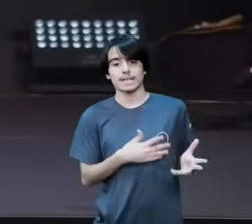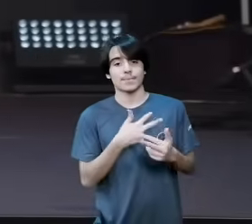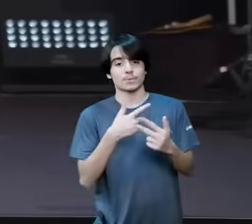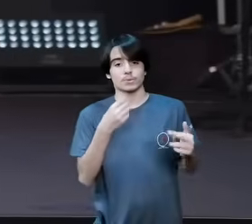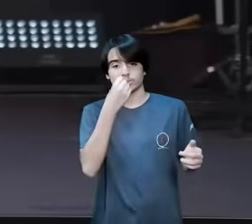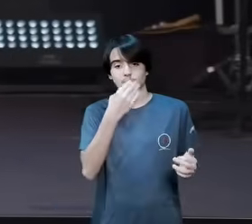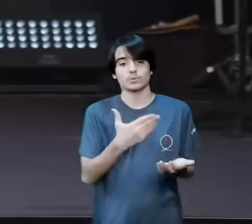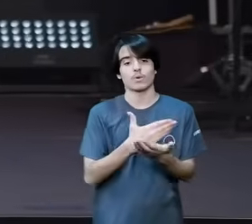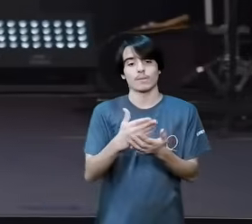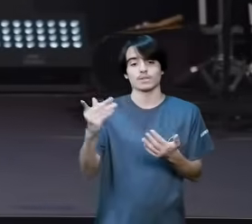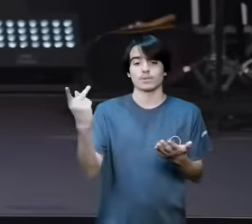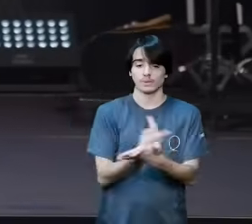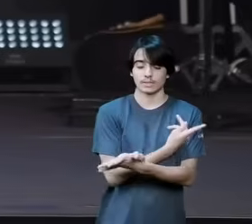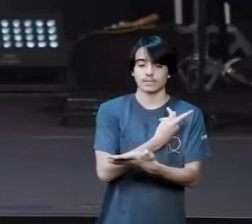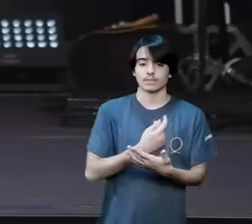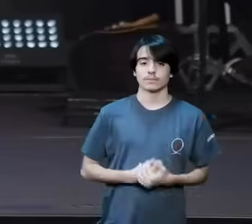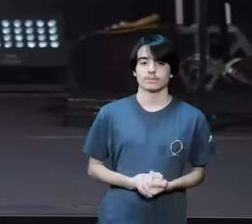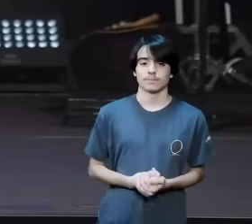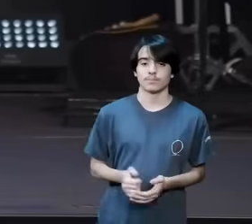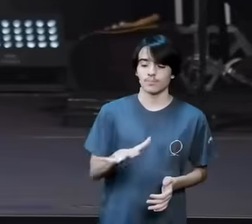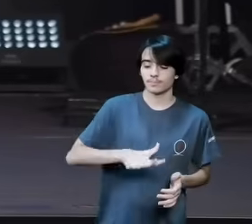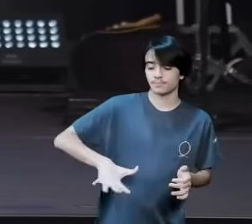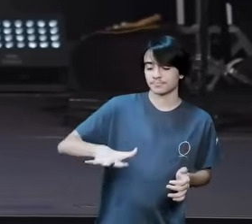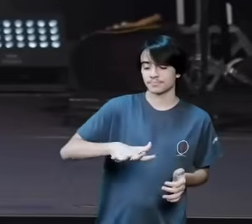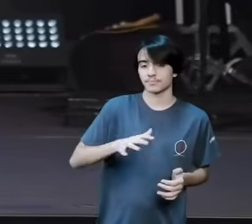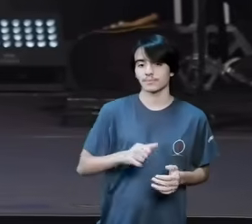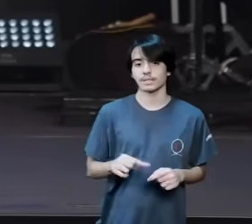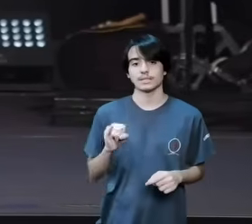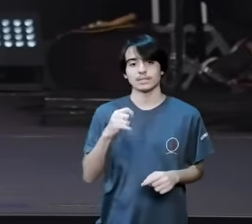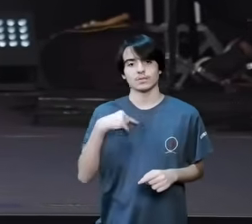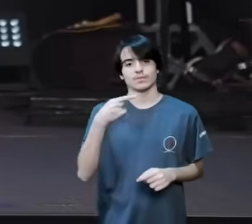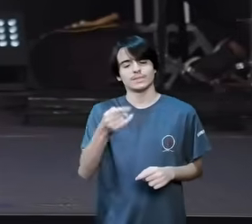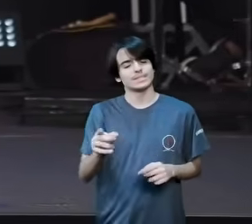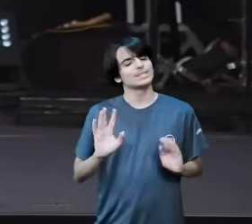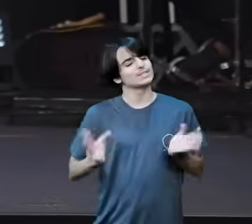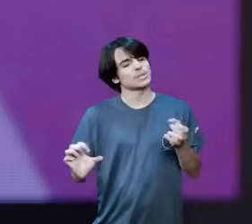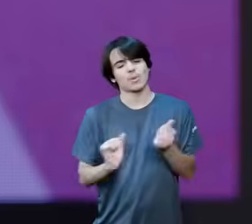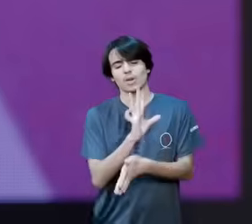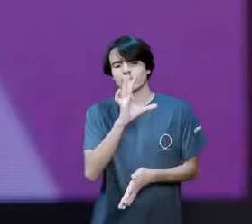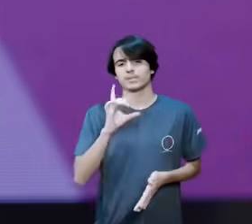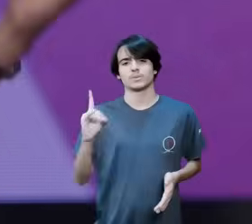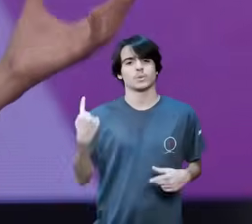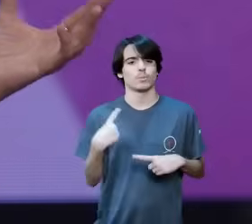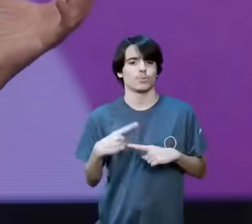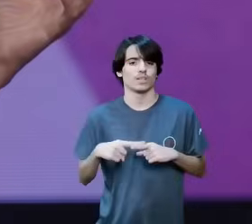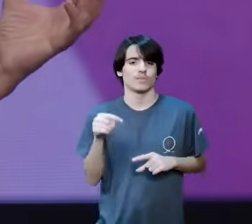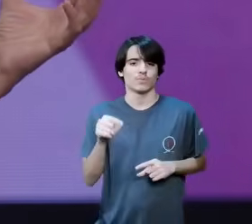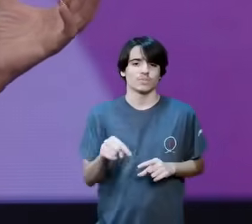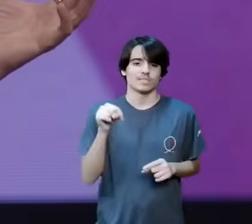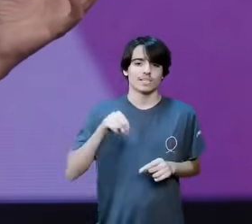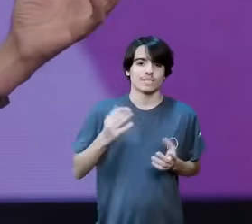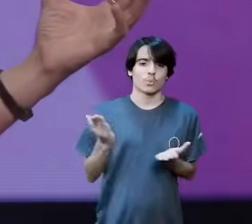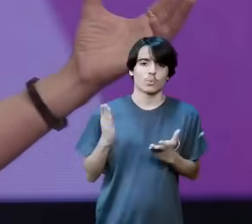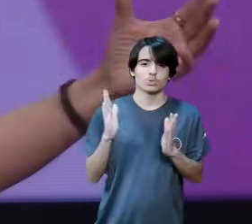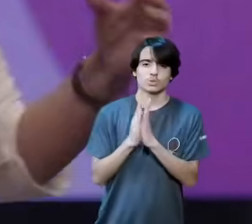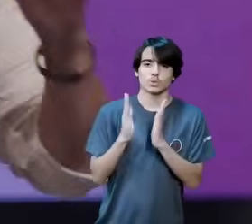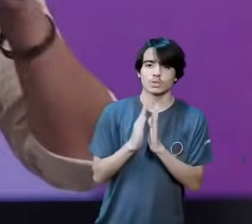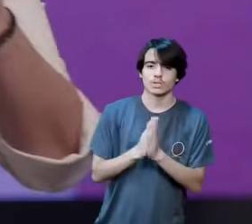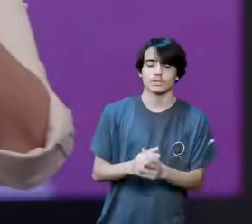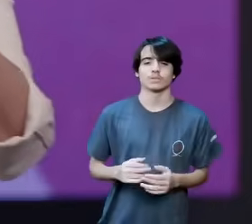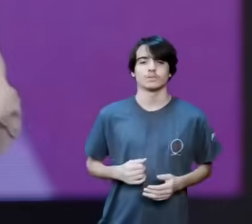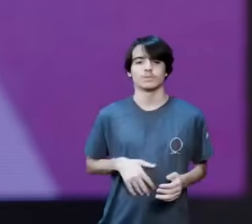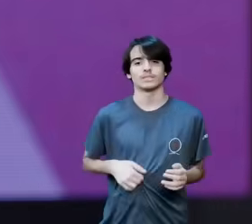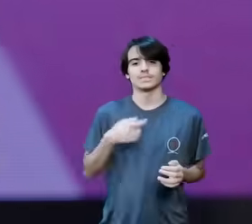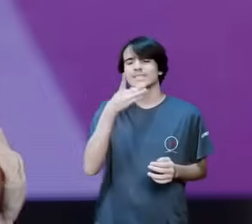coisas boas comecem a acontecer no meio do processo. Se eu fosse você, eu já estava glorificando. Porque você está aqui talvez orando hoje no Aviva